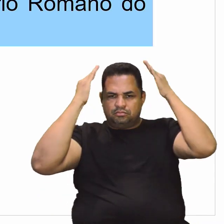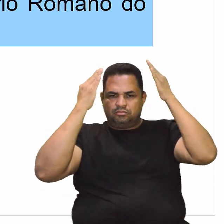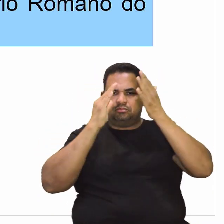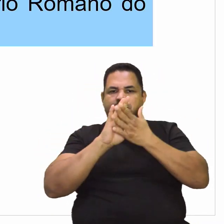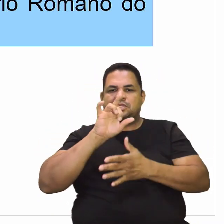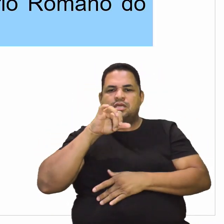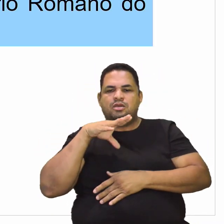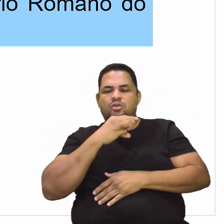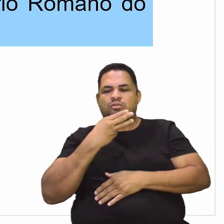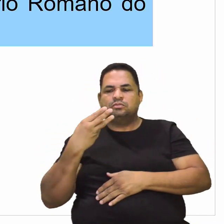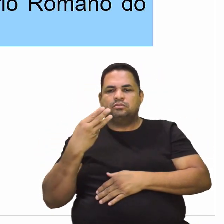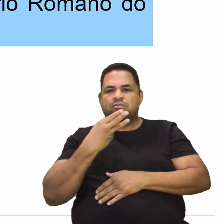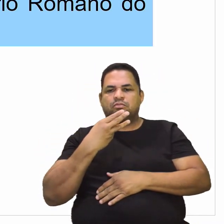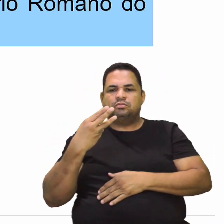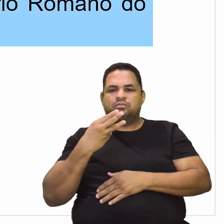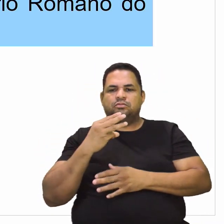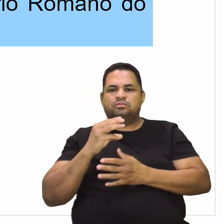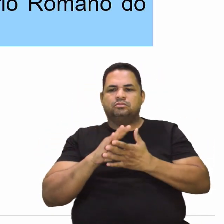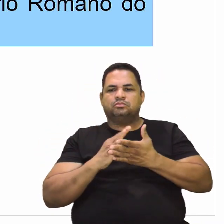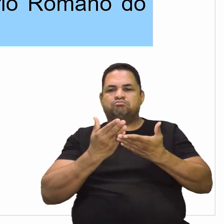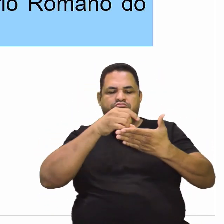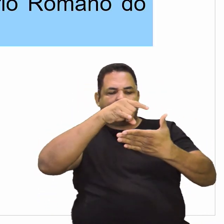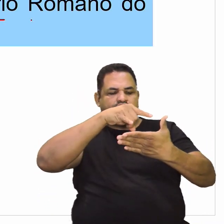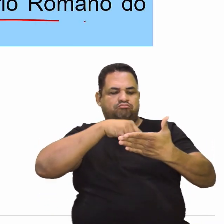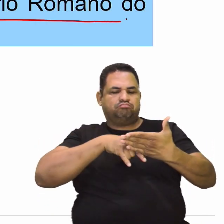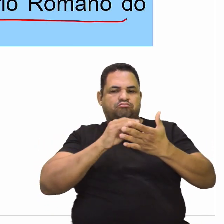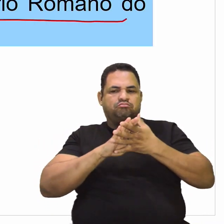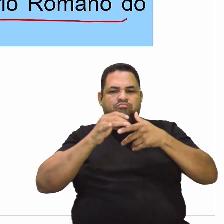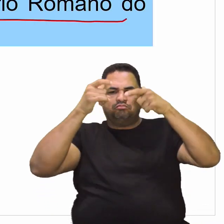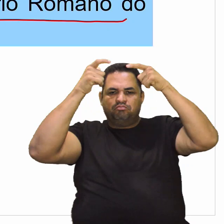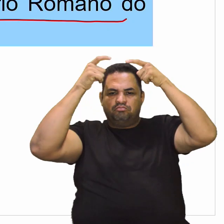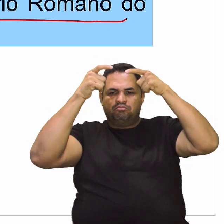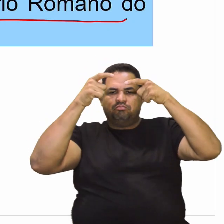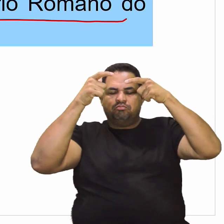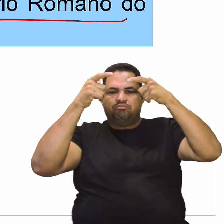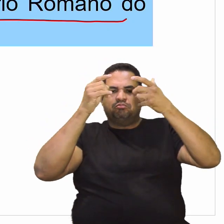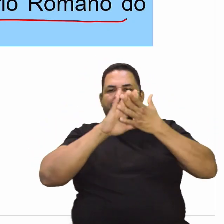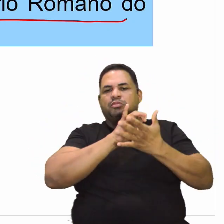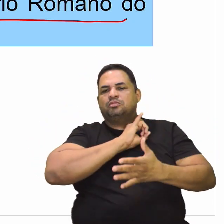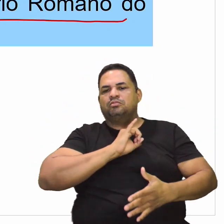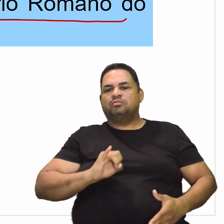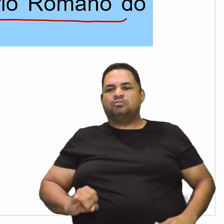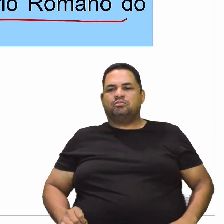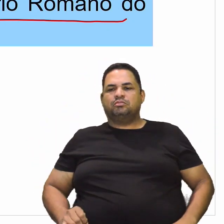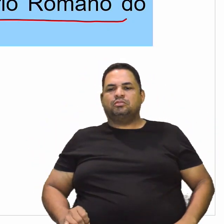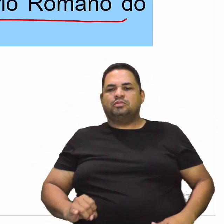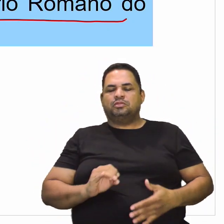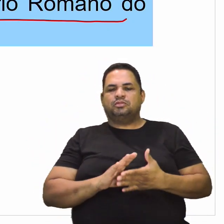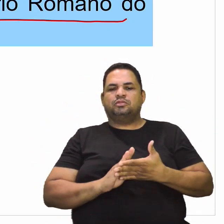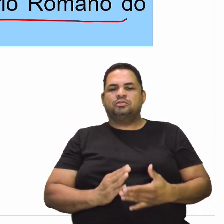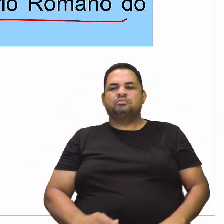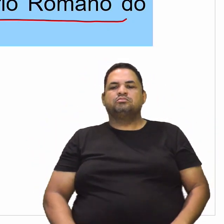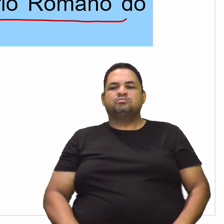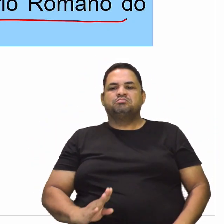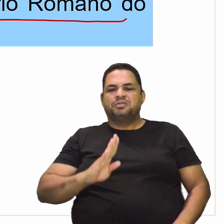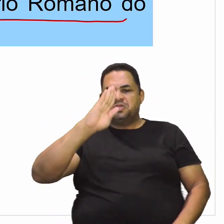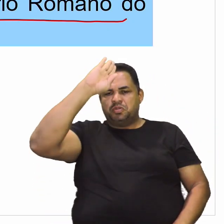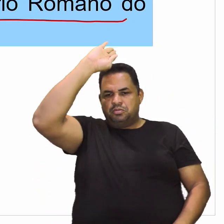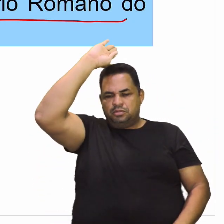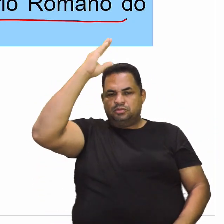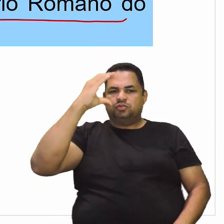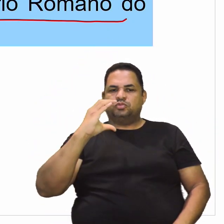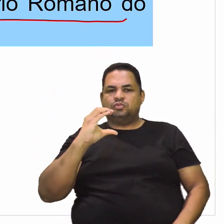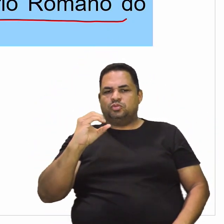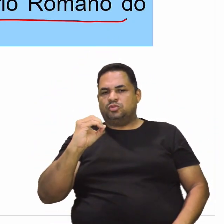Leão III o título de imperador do novo Império Romano do Ocidente. Porque o Império